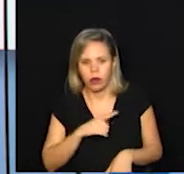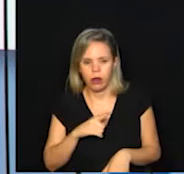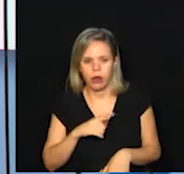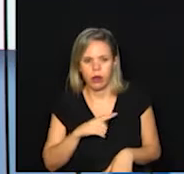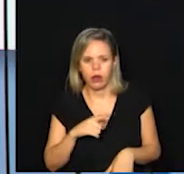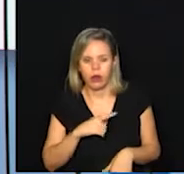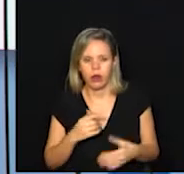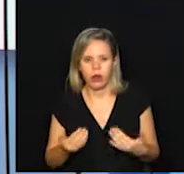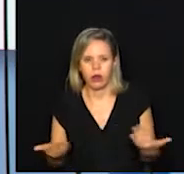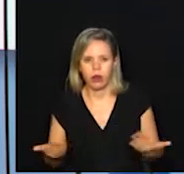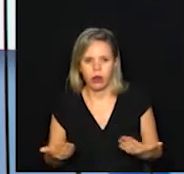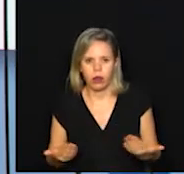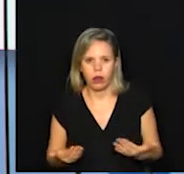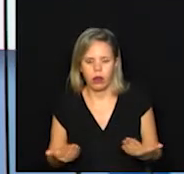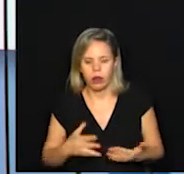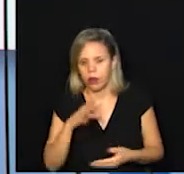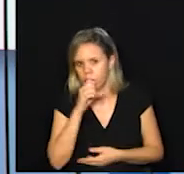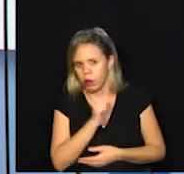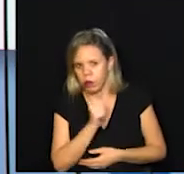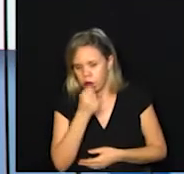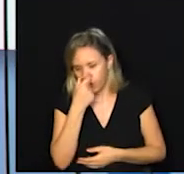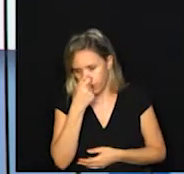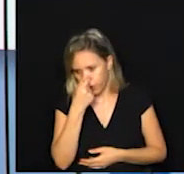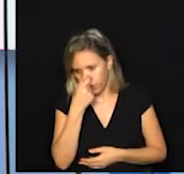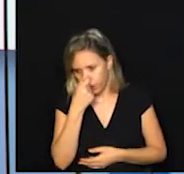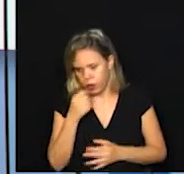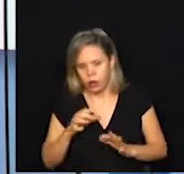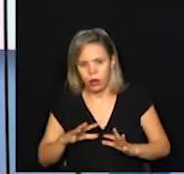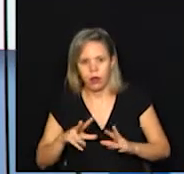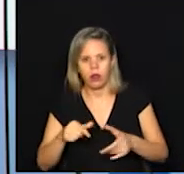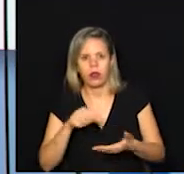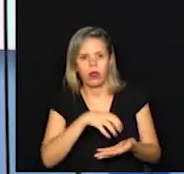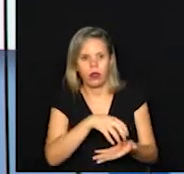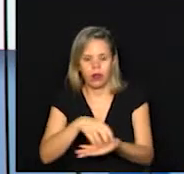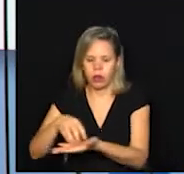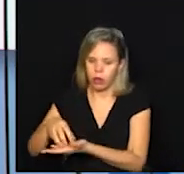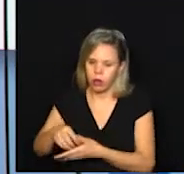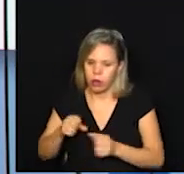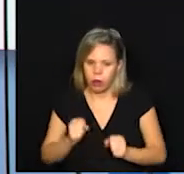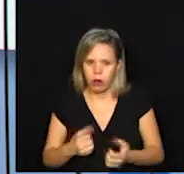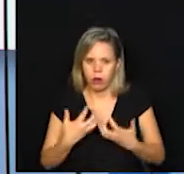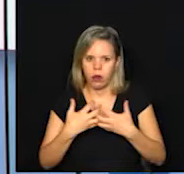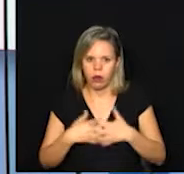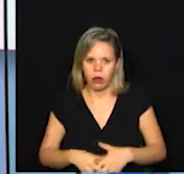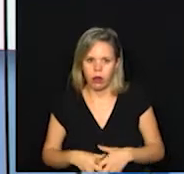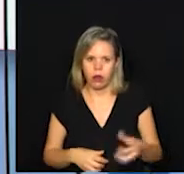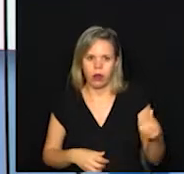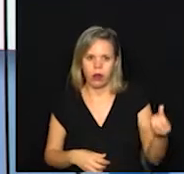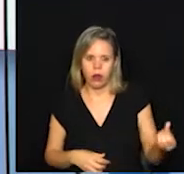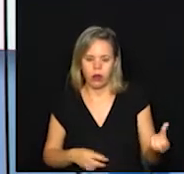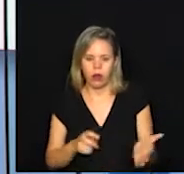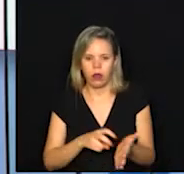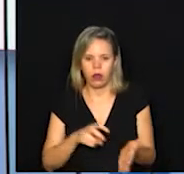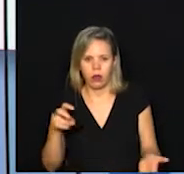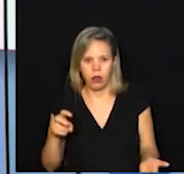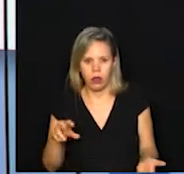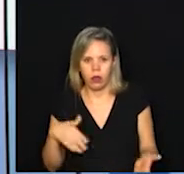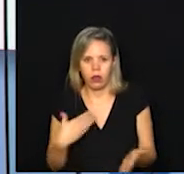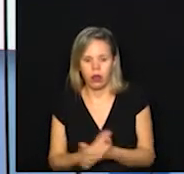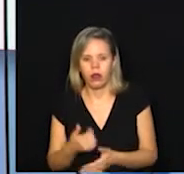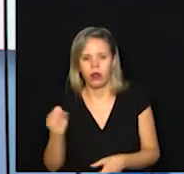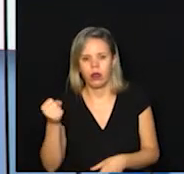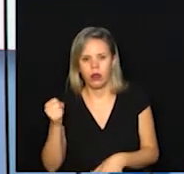teremos, a partir deste sábado, todos os setores que poderão funcionar das 6h